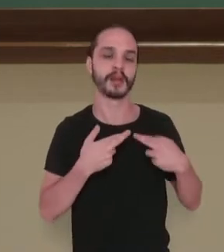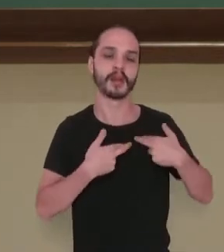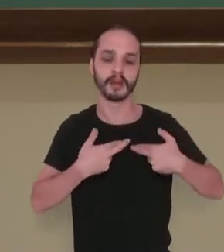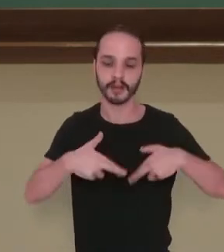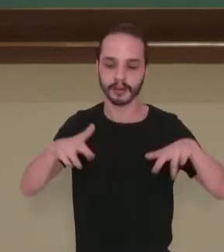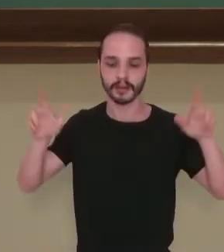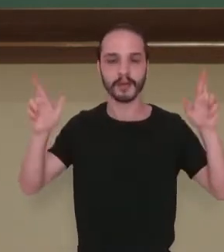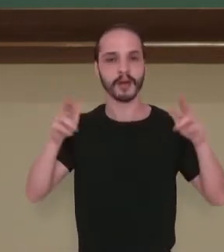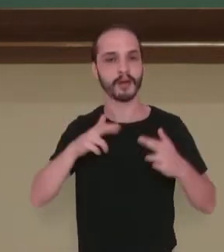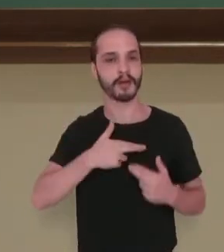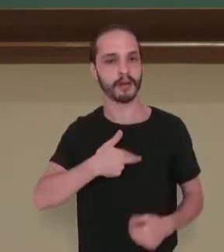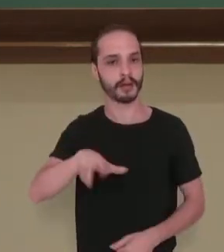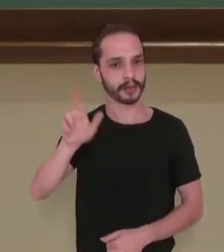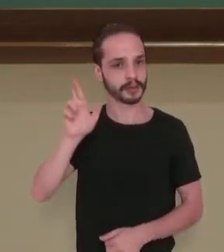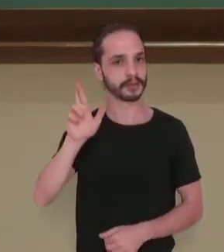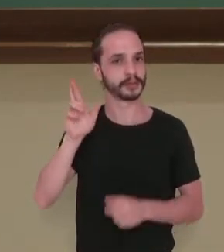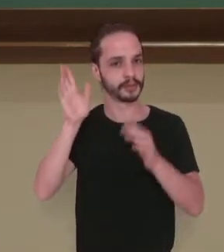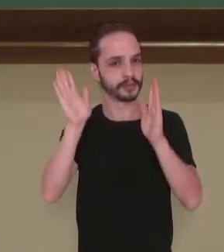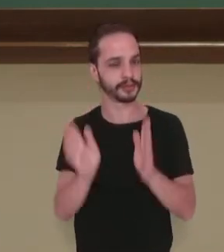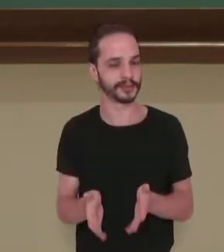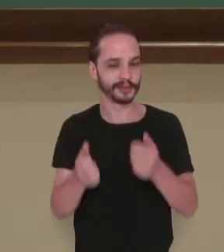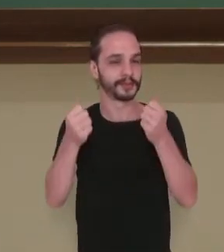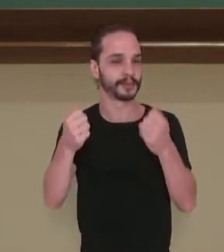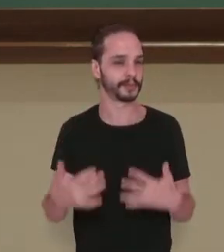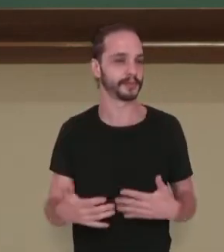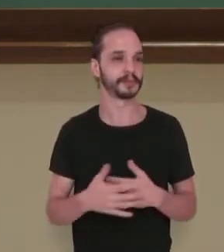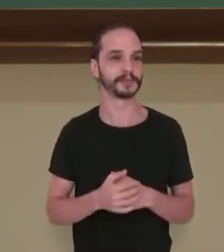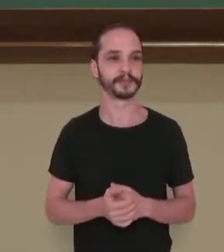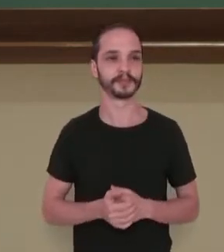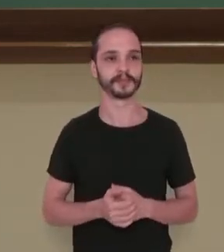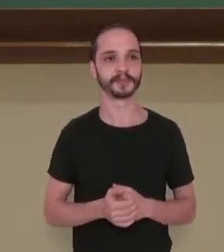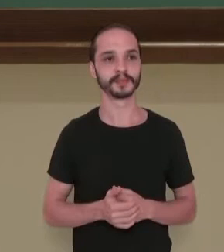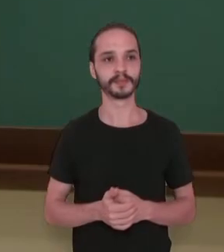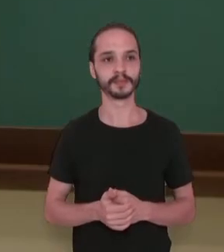rituais religiosos, como a professora já explicou ali.